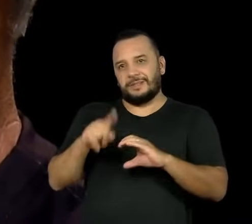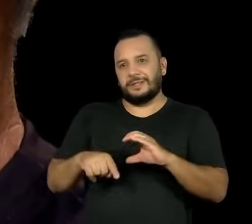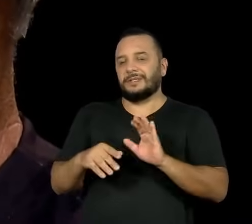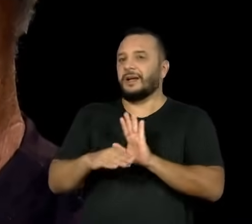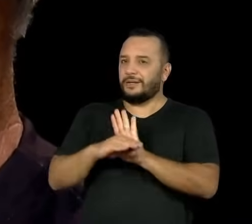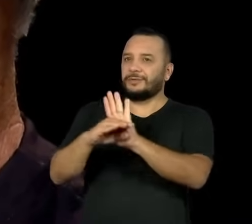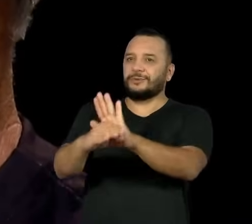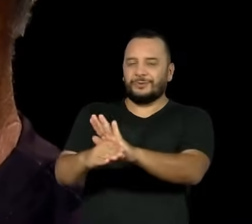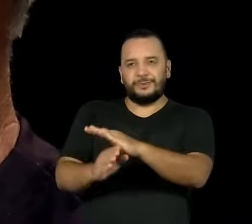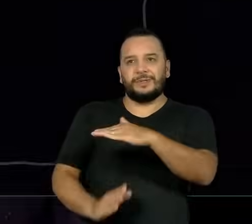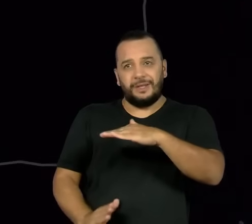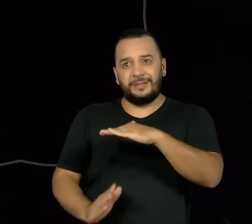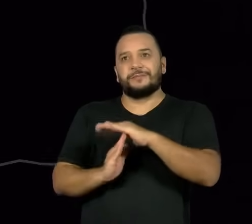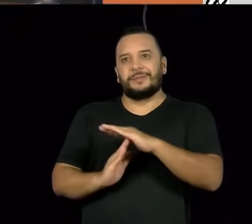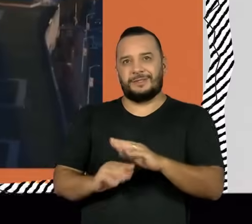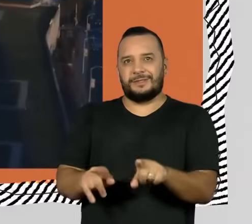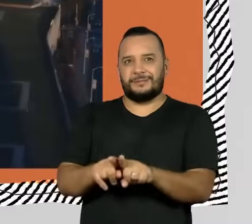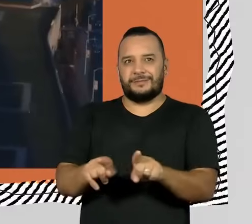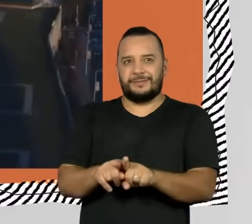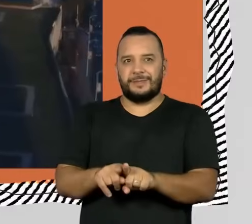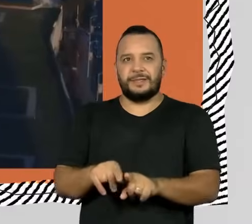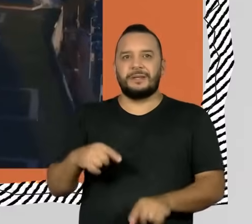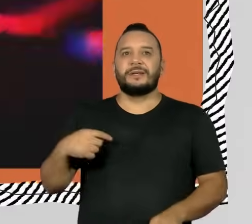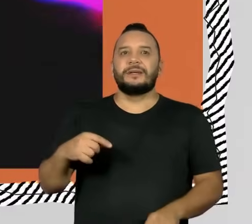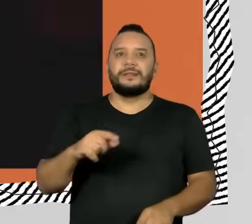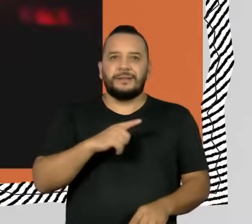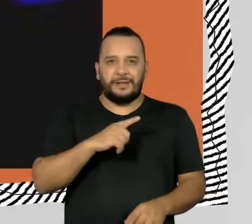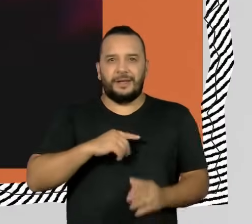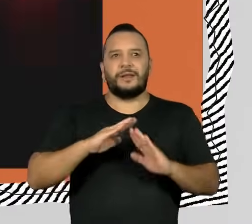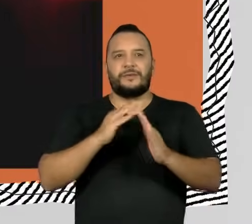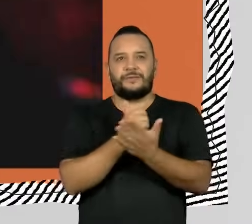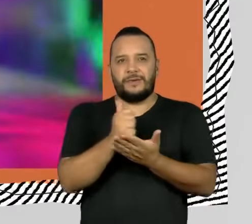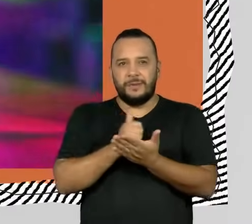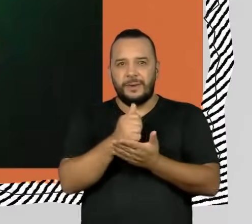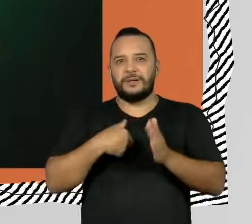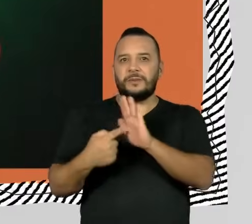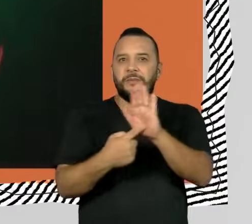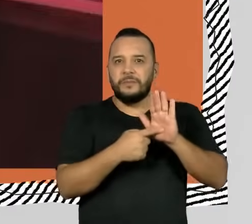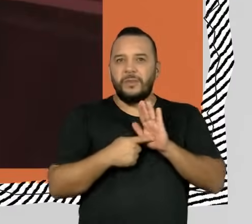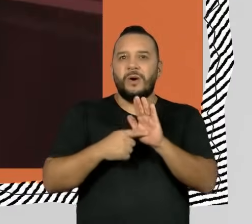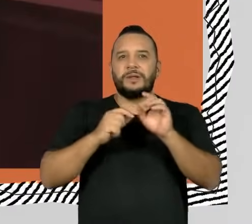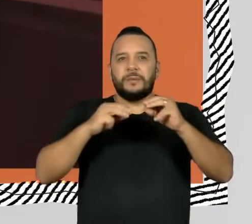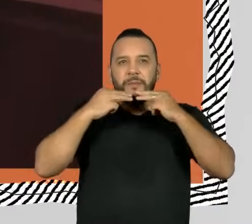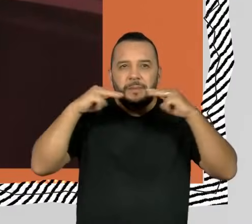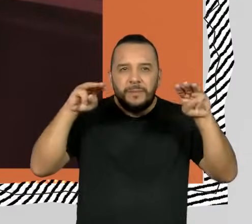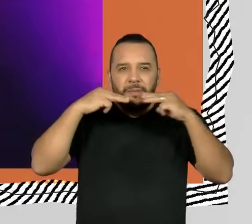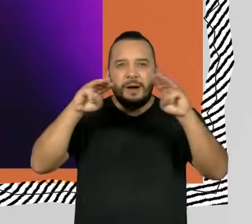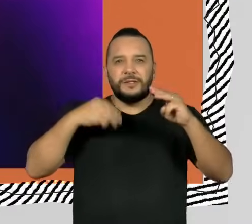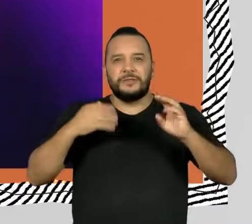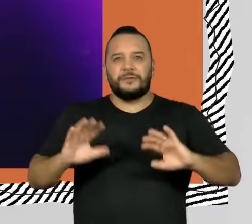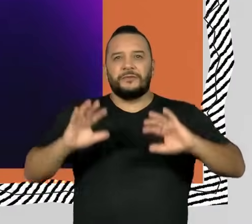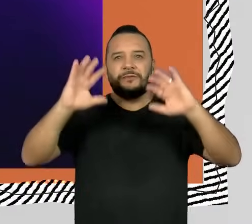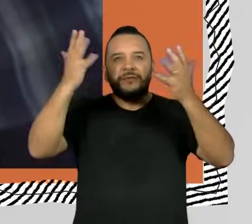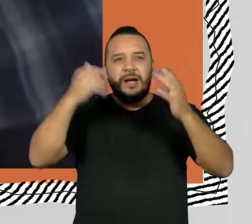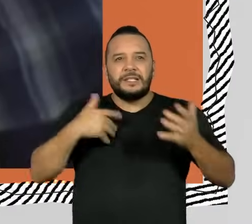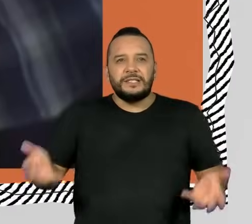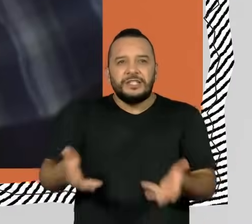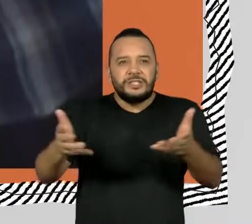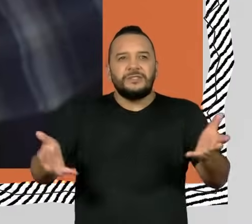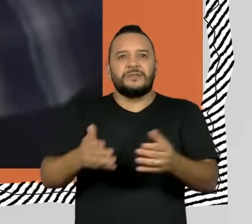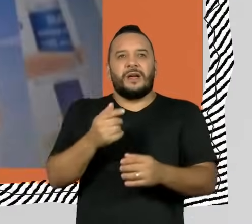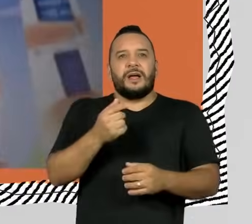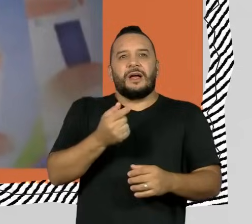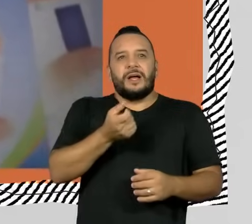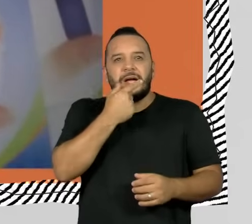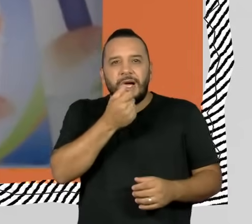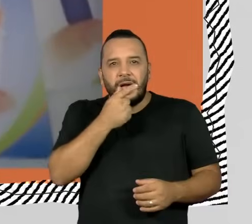para estabelecer esses limites, né? Big Pharma celebrated its marketing muscle, using parties to lure doctors to write scripts.